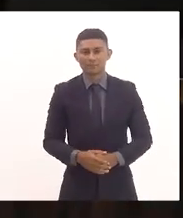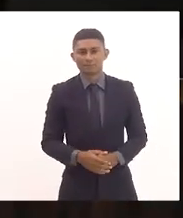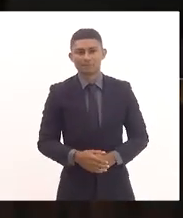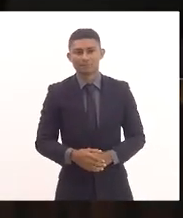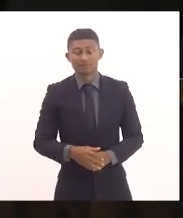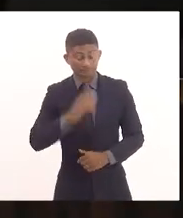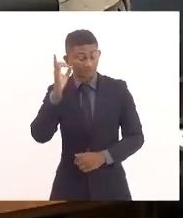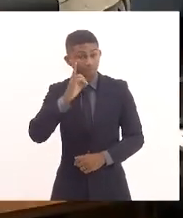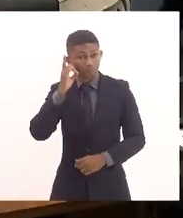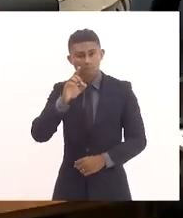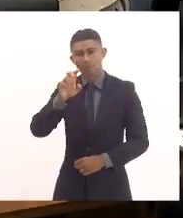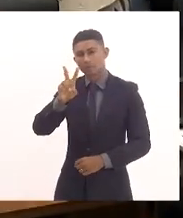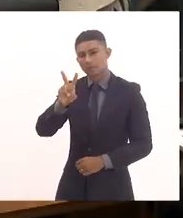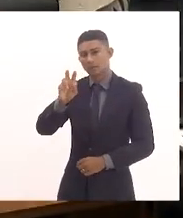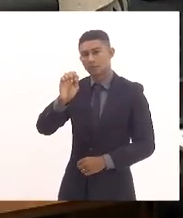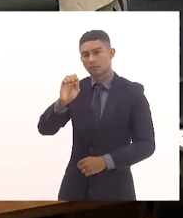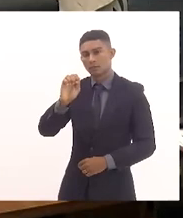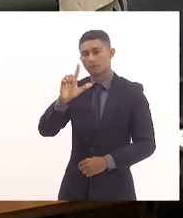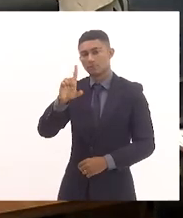Carneiro.